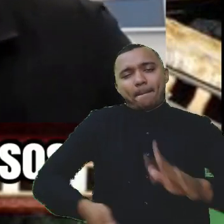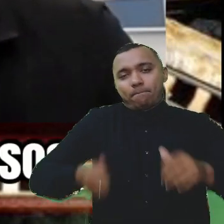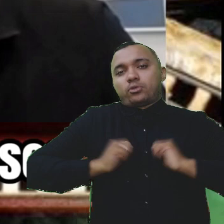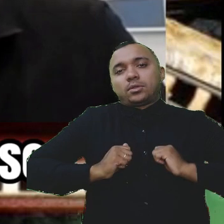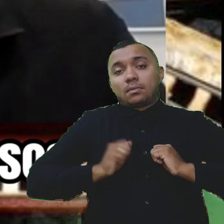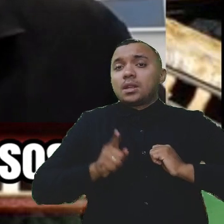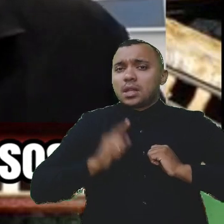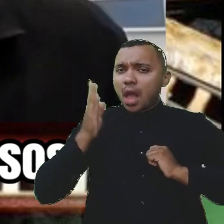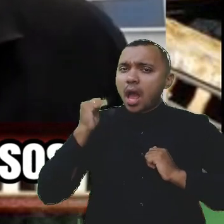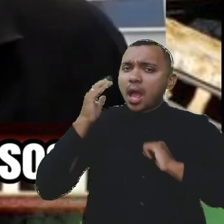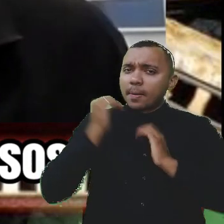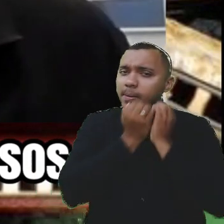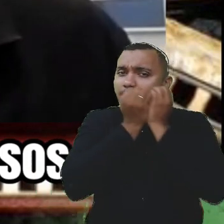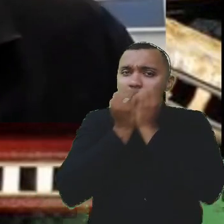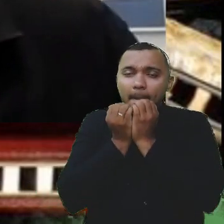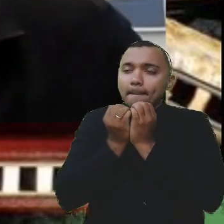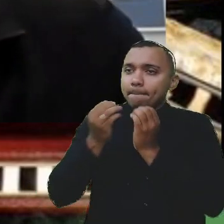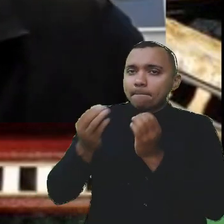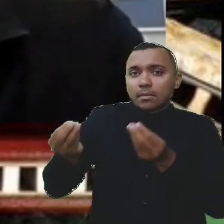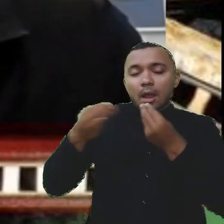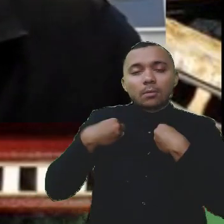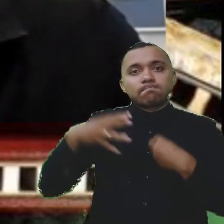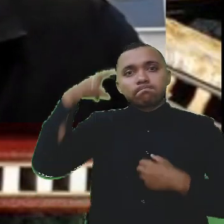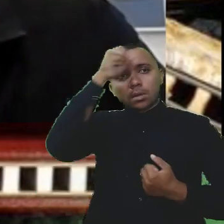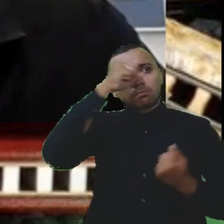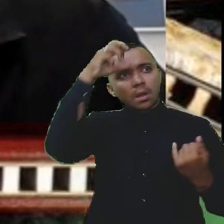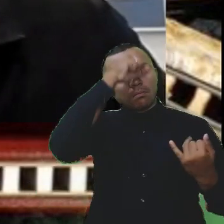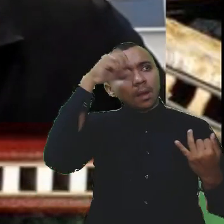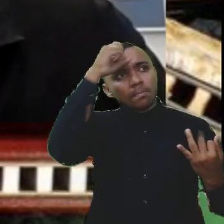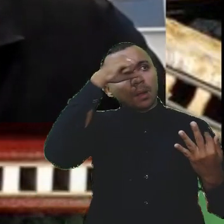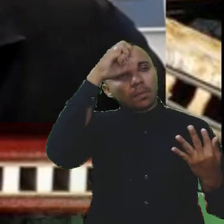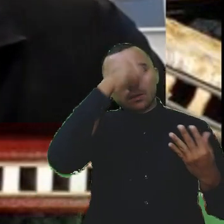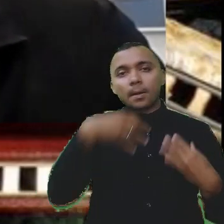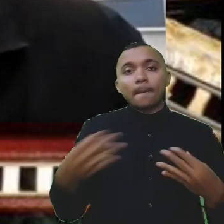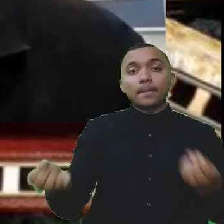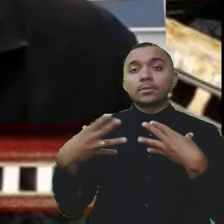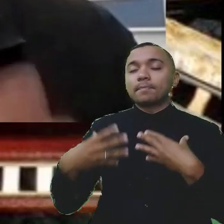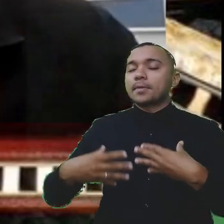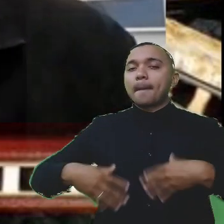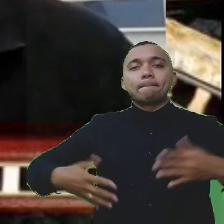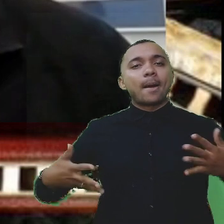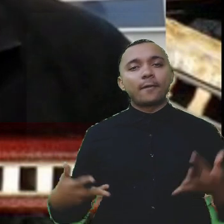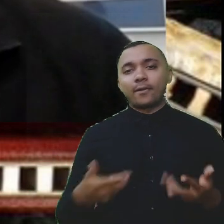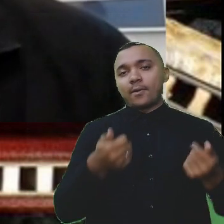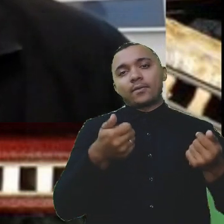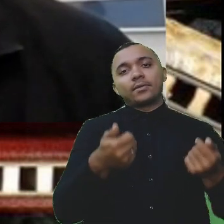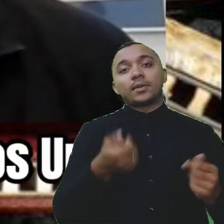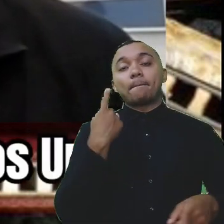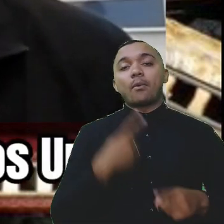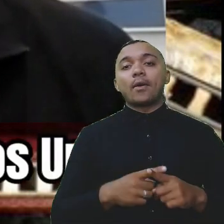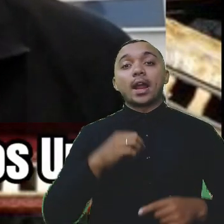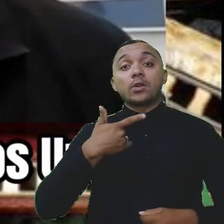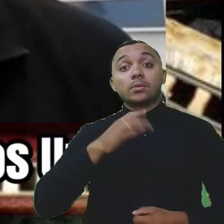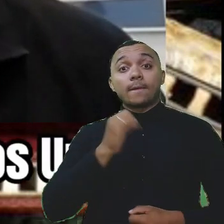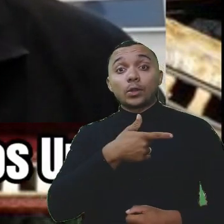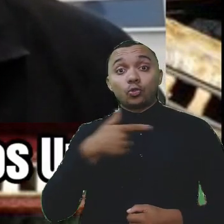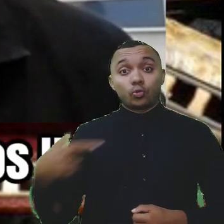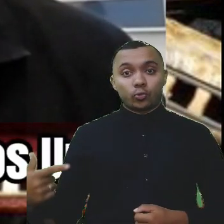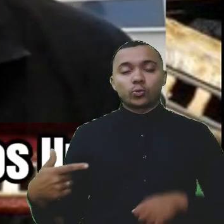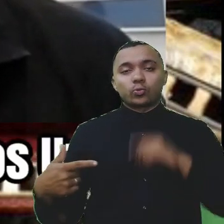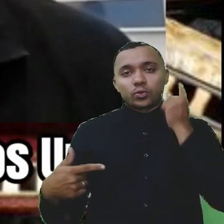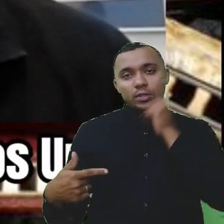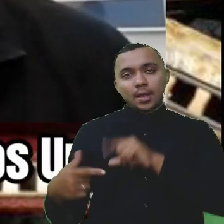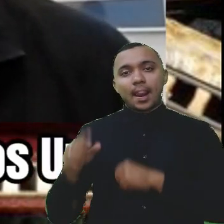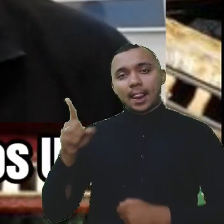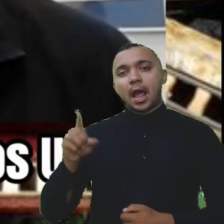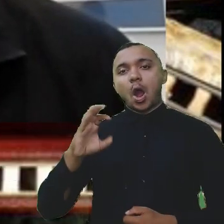um pouco. Então, foi ele que me deu os primeiros passos. E foi incrível, porque acabou-se em 2022, quando eu fiz a excursão da